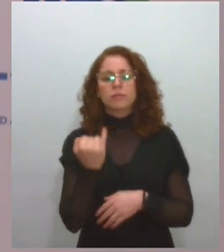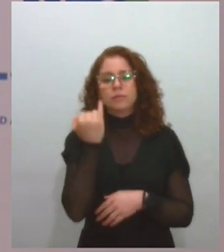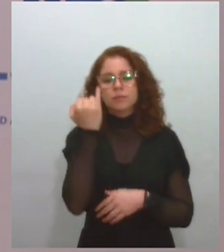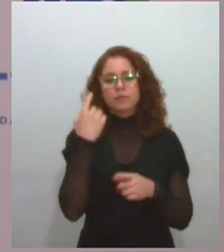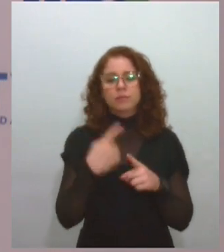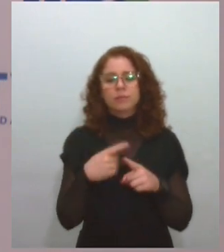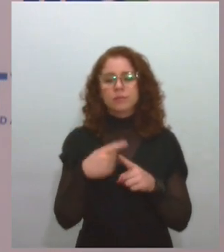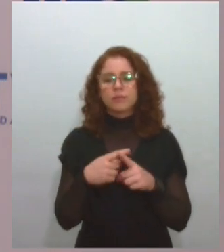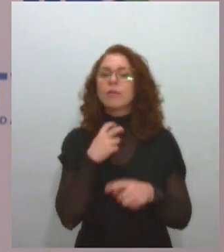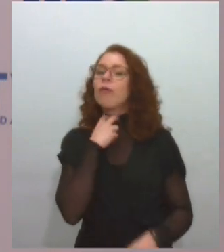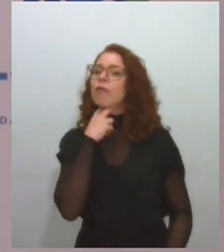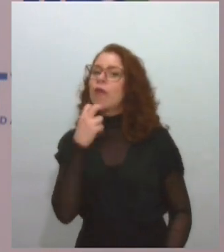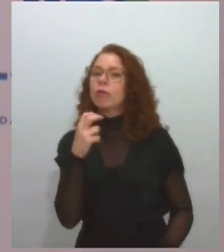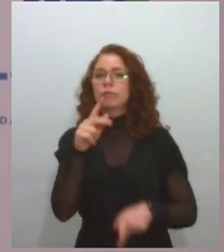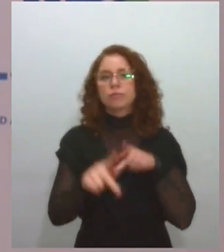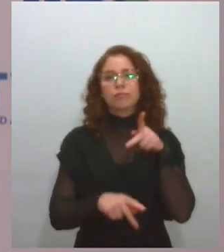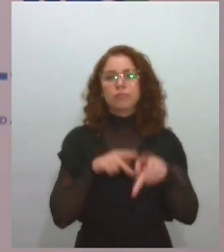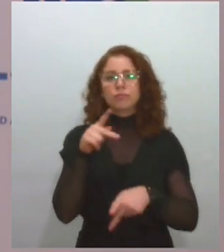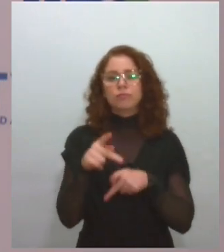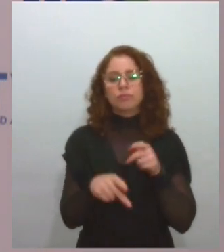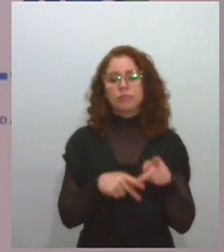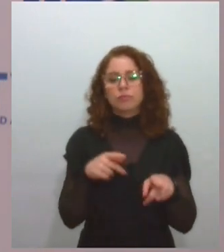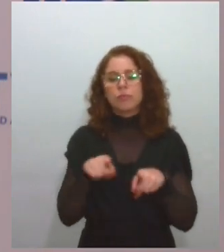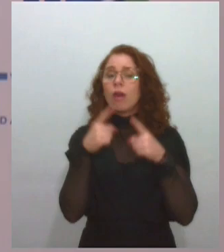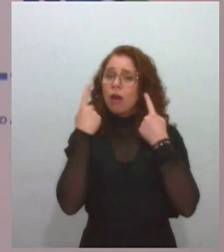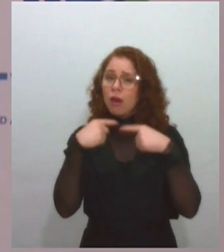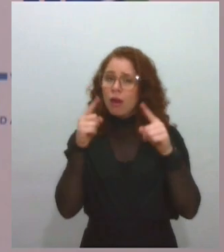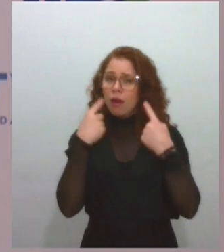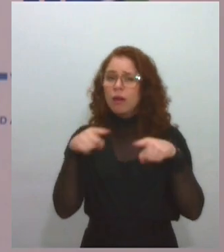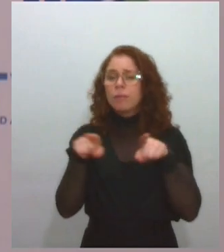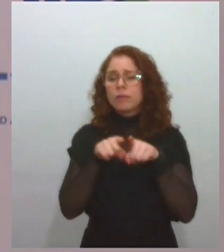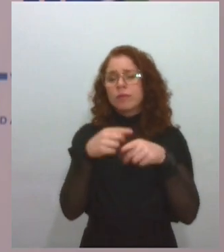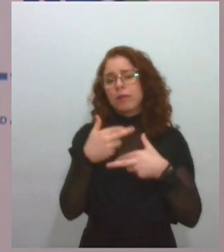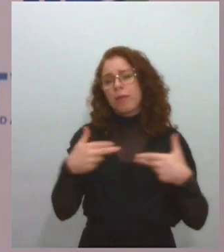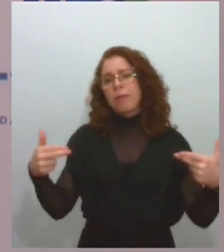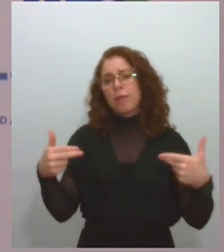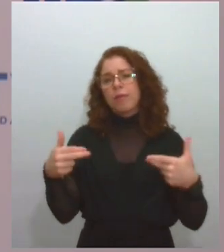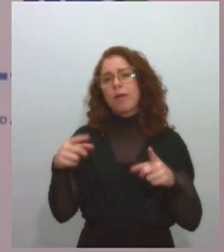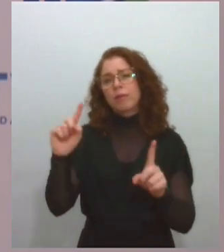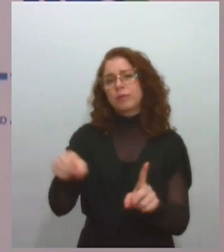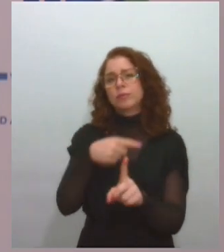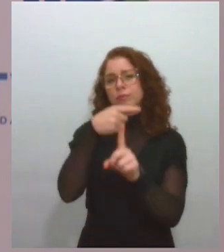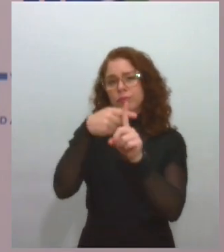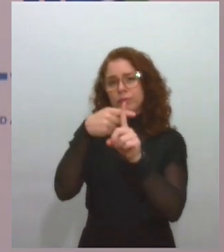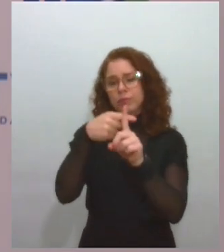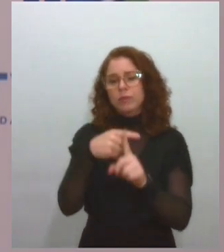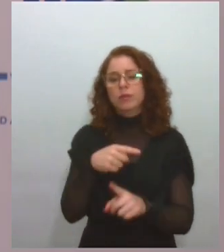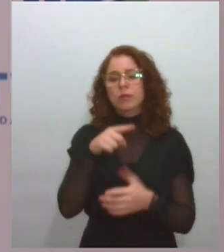povo, às reclamações, mas também aos pontos positivos. E eu gostei muito da